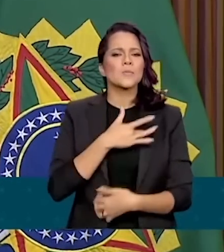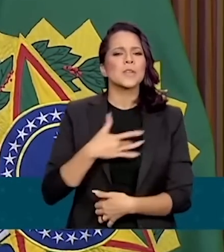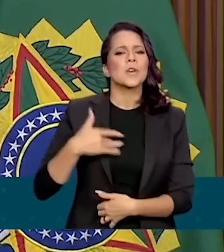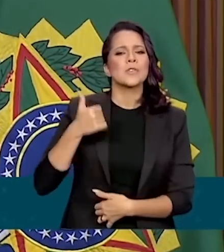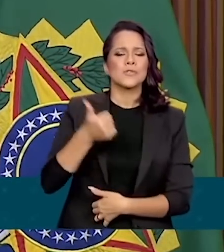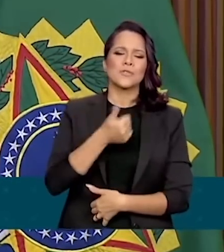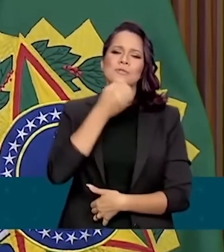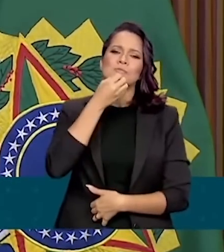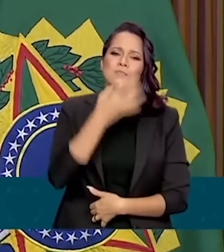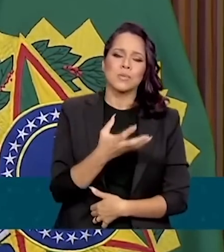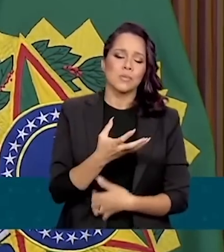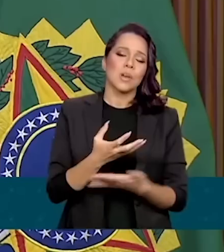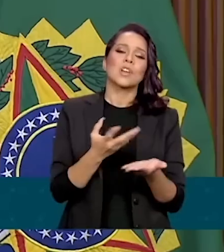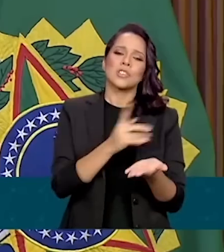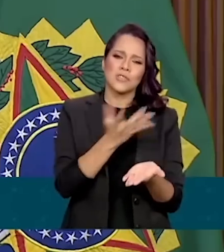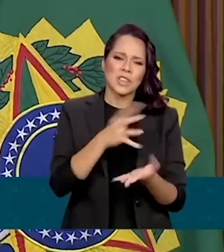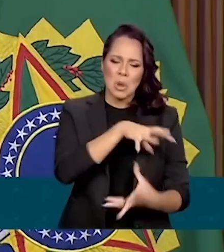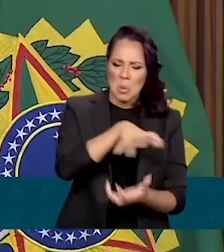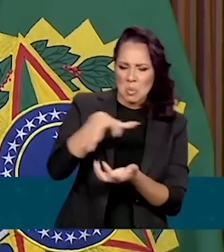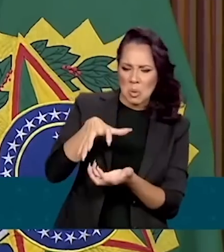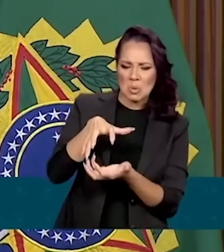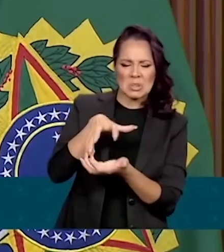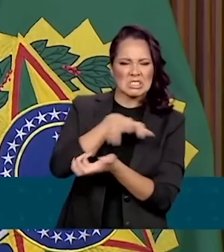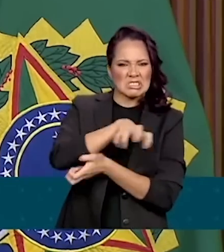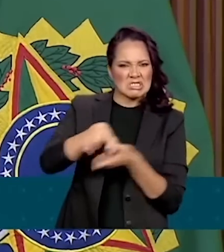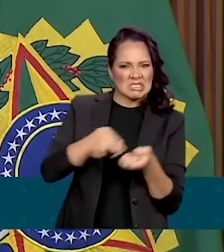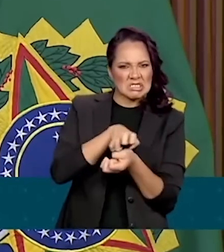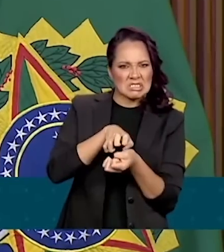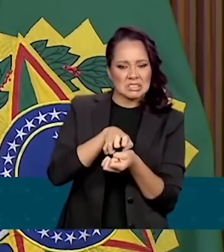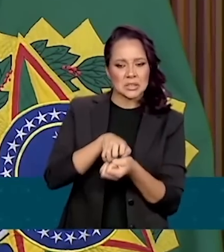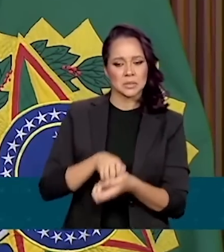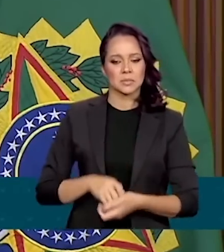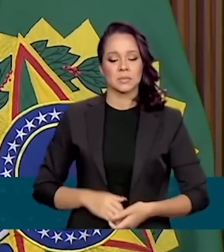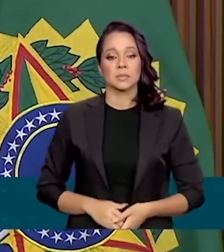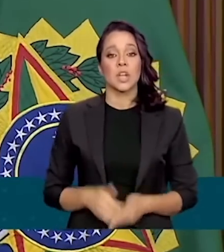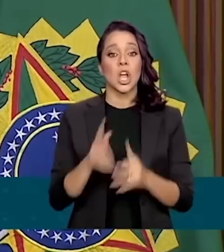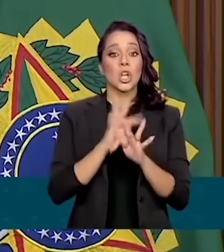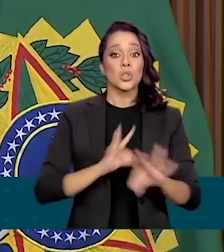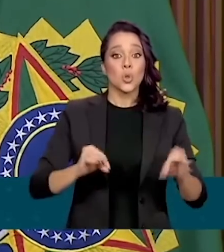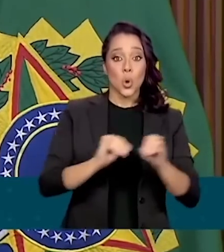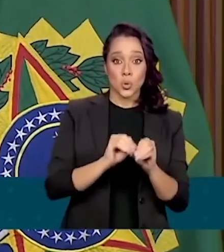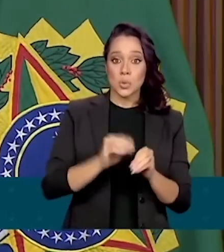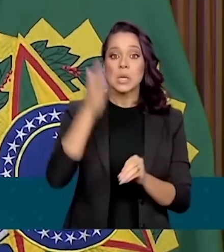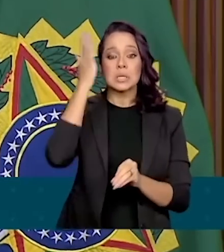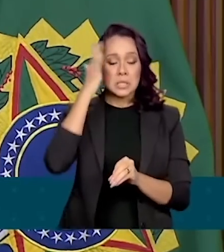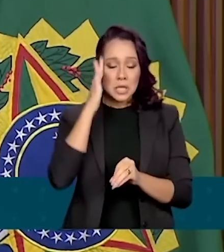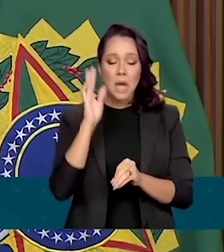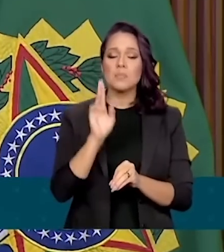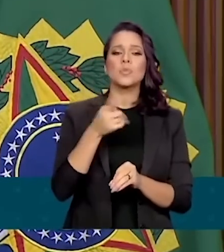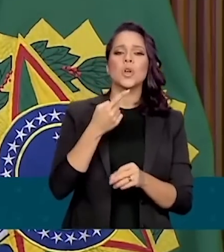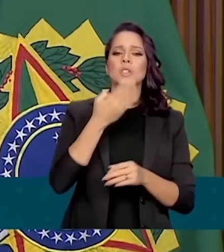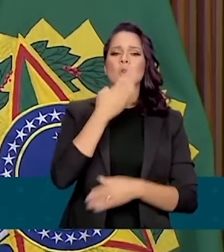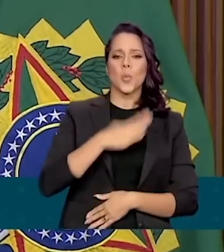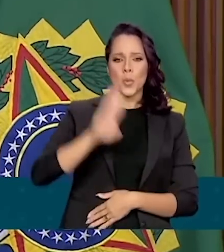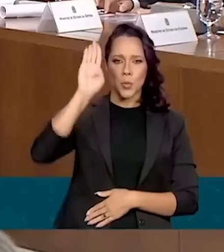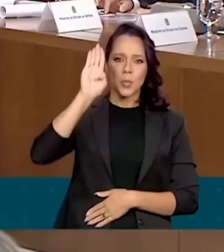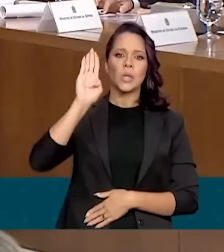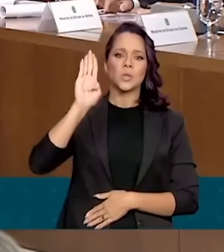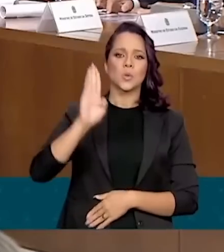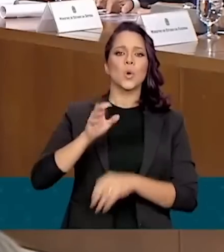e saudável, a gente terá um mundo de barbárie. Todo mundo sabe o nosso compromisso com a